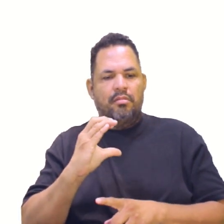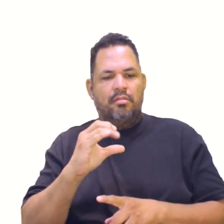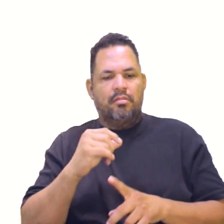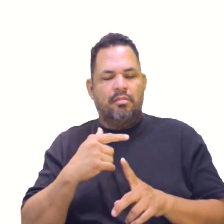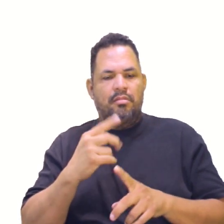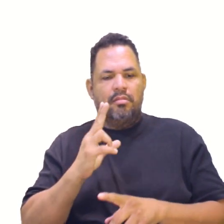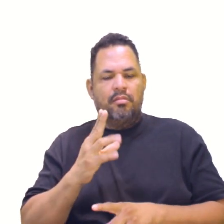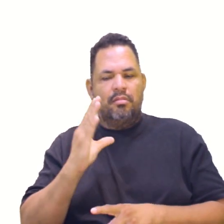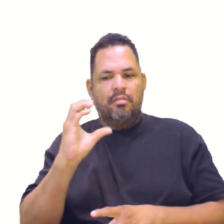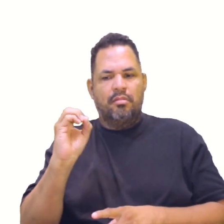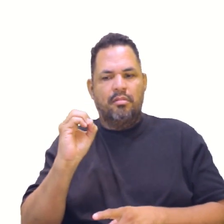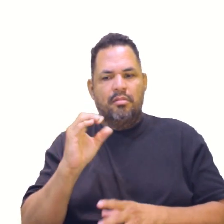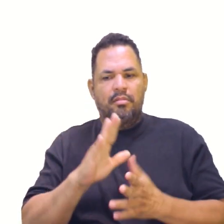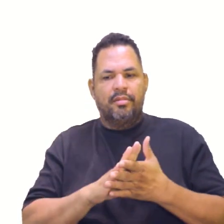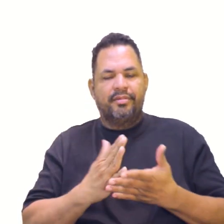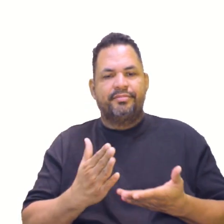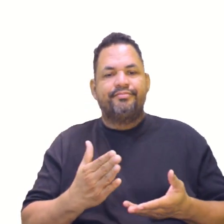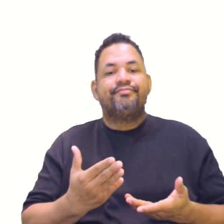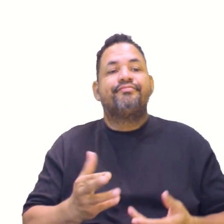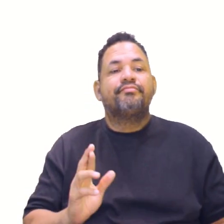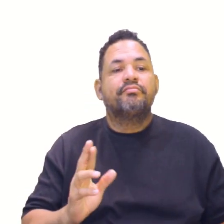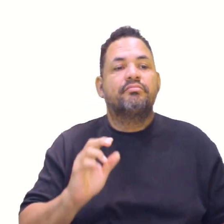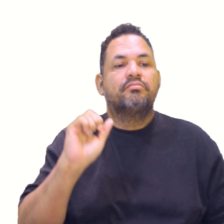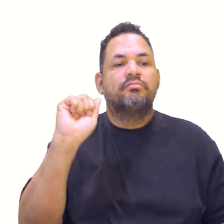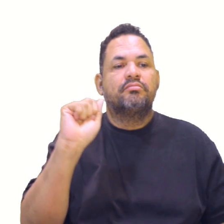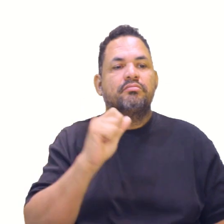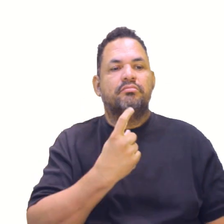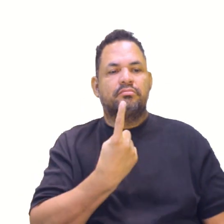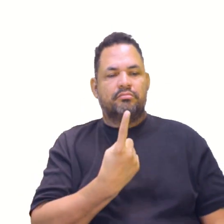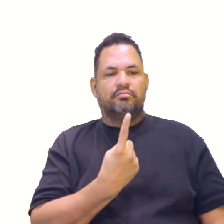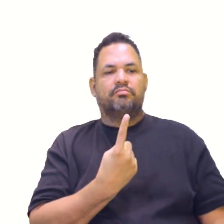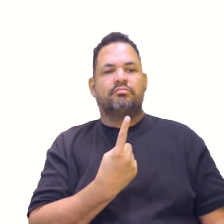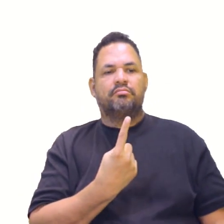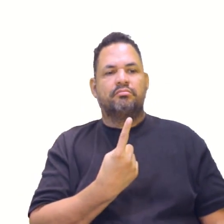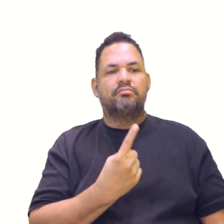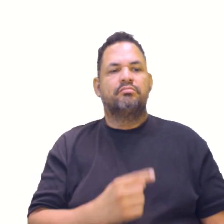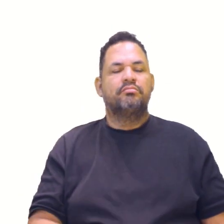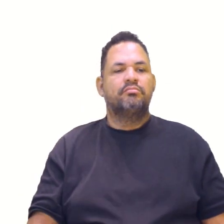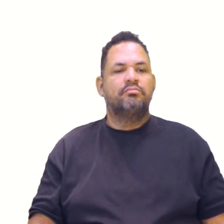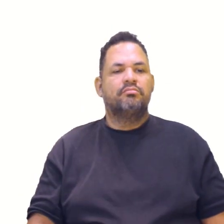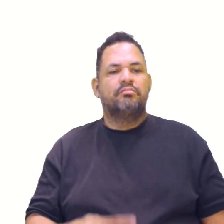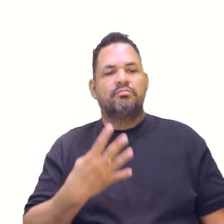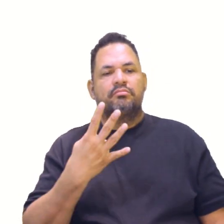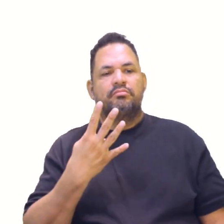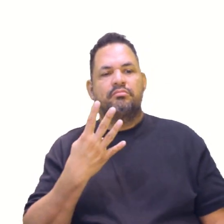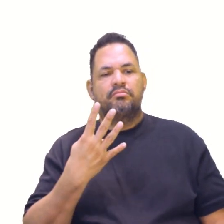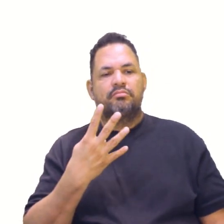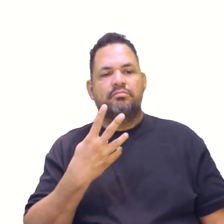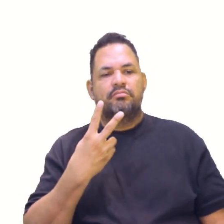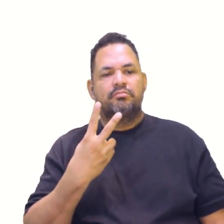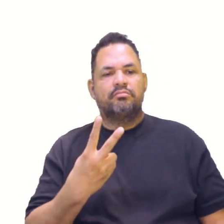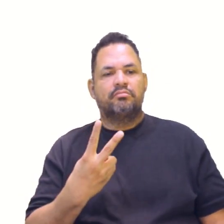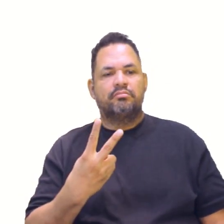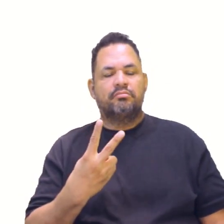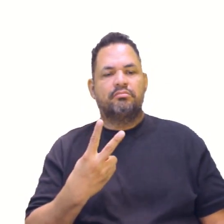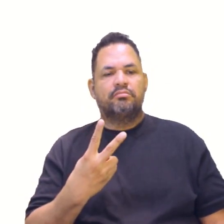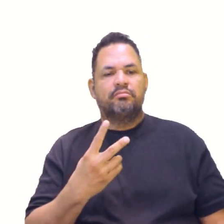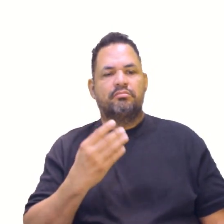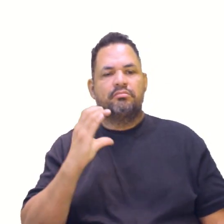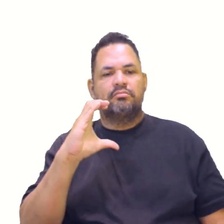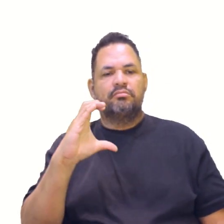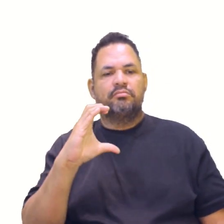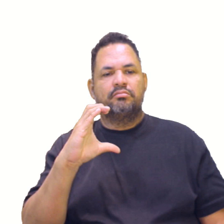C igual a 0. Então, vamos achar aqui quem é o A. O A é 1. O A é 1, é quem está com X. Quem é B? 2.